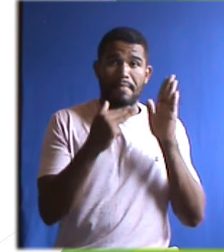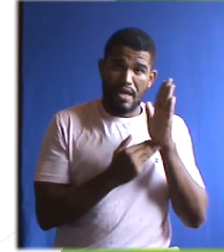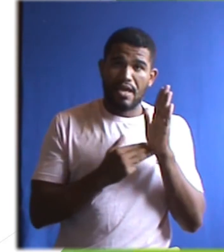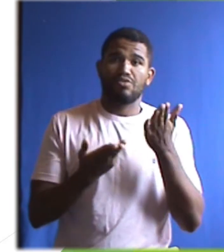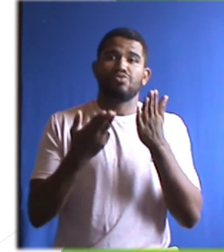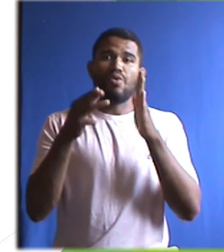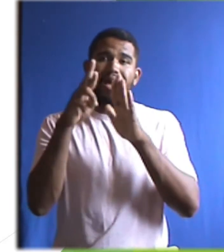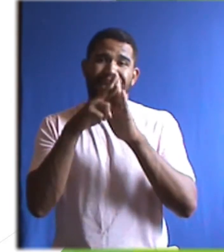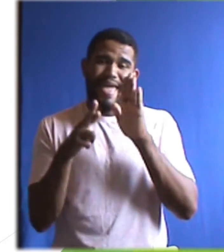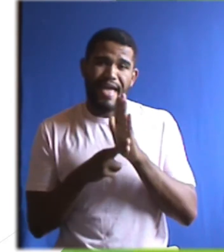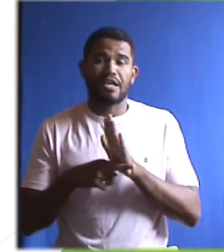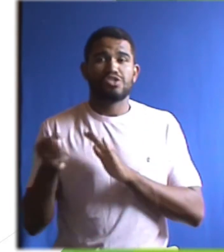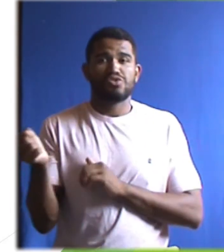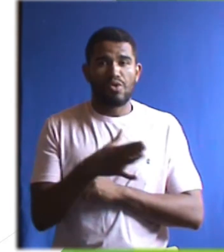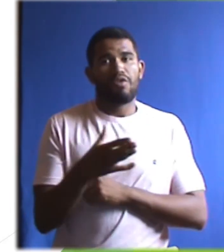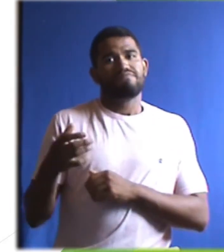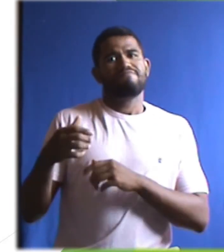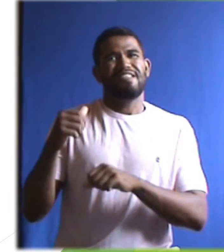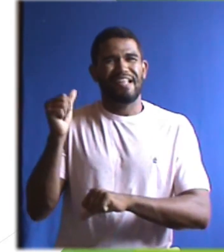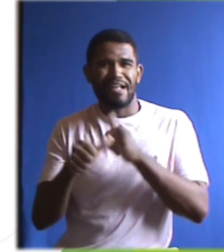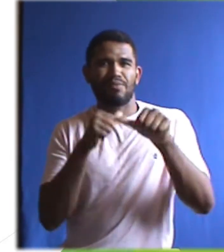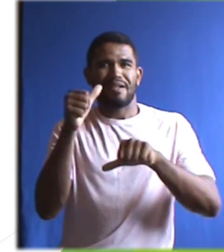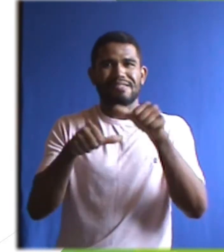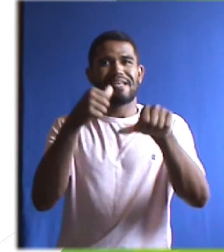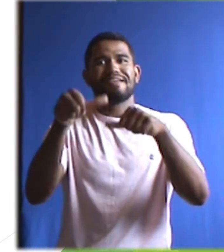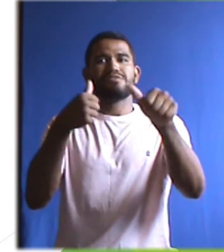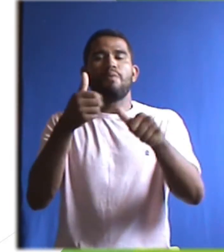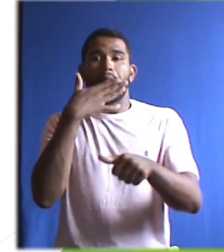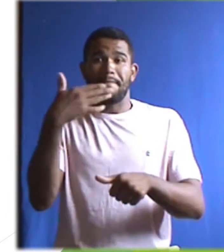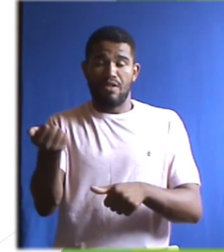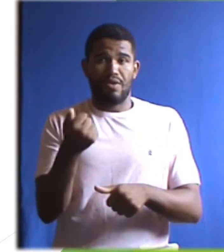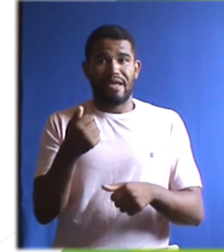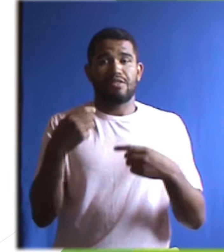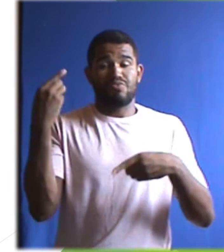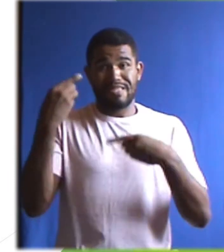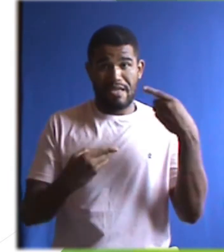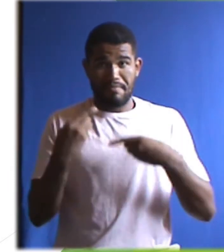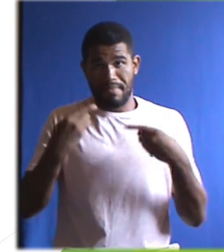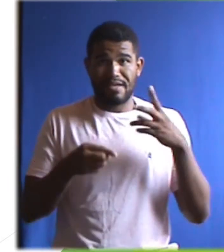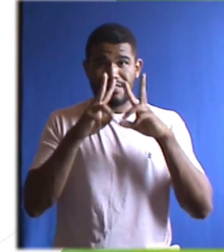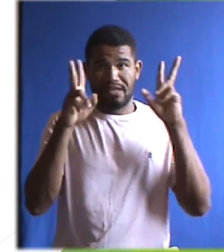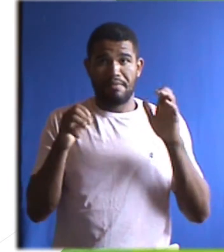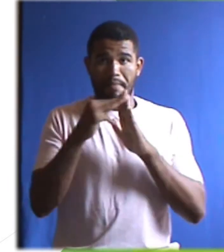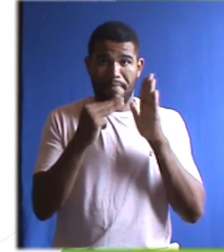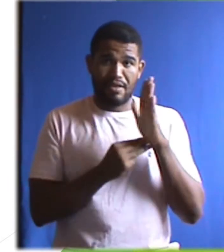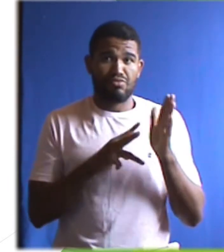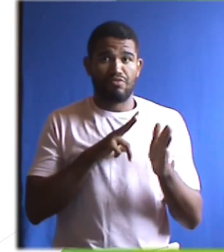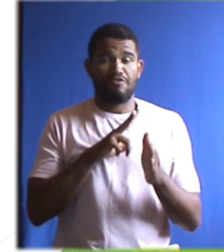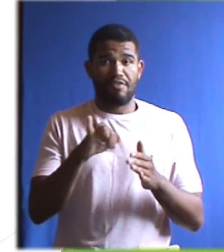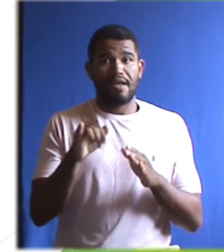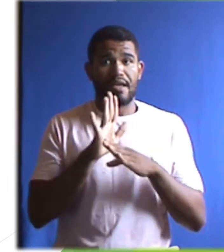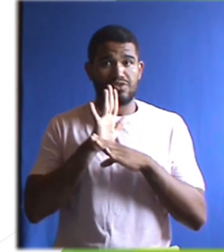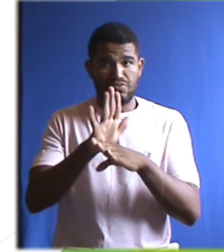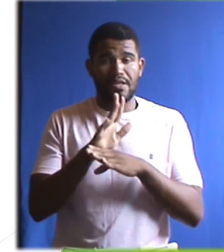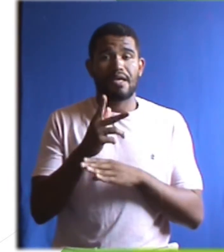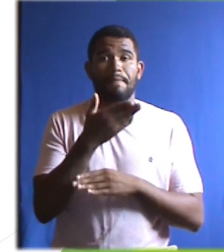instintivo, você sempre vai precisar recorrer a métricas, a novas formas de se ensinar para poder melhorar. Então, ter um debate desse